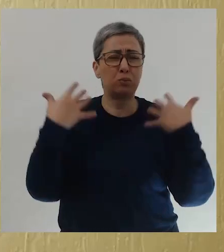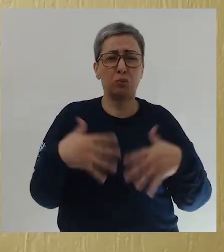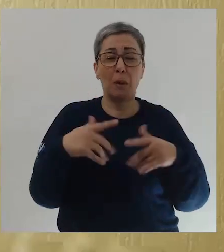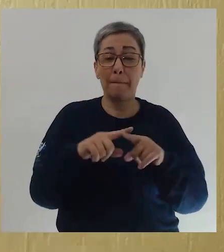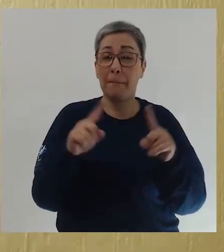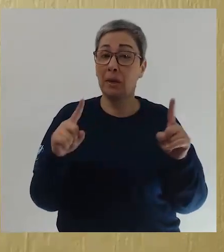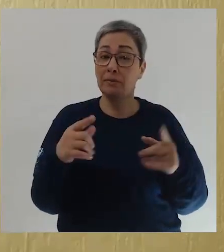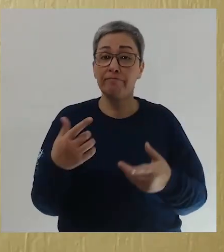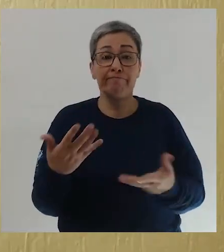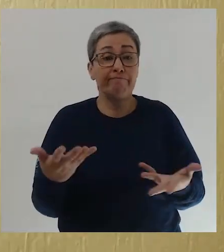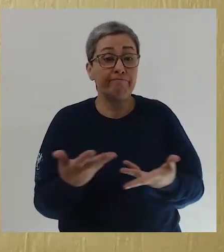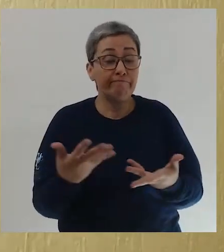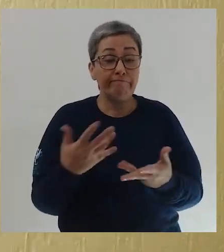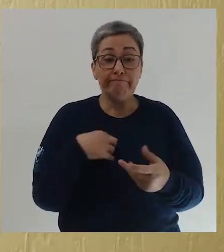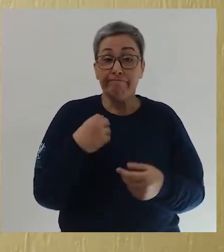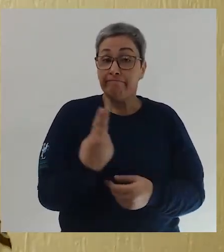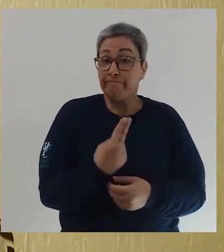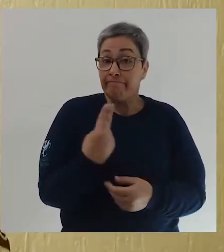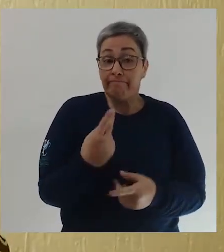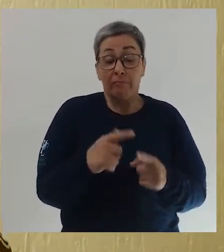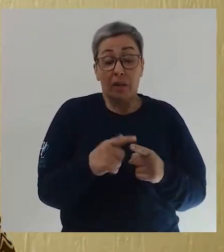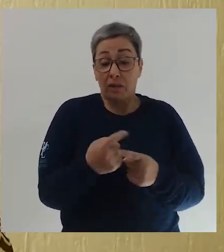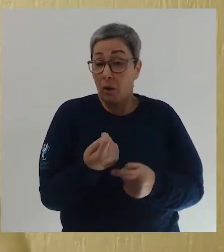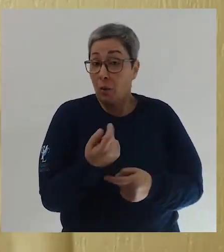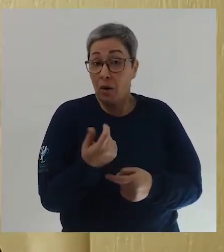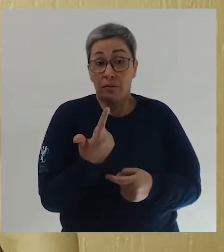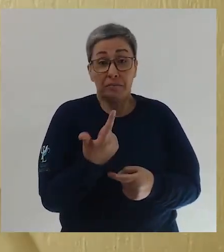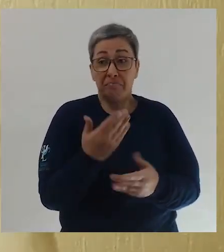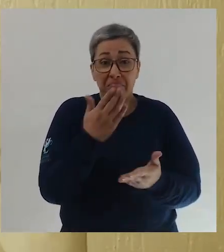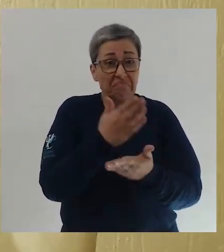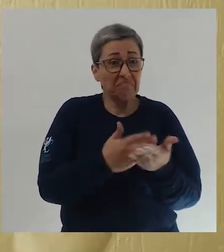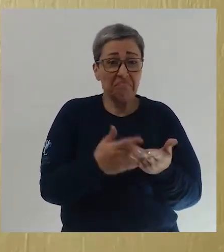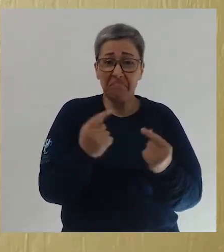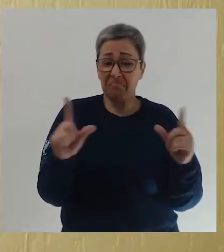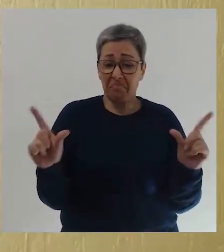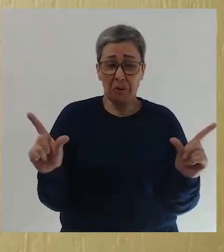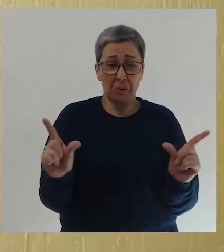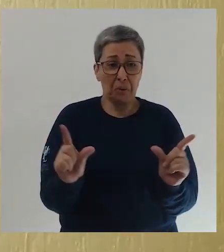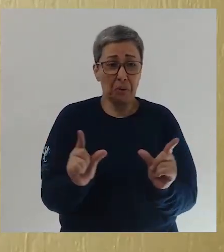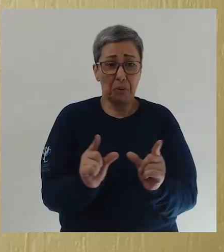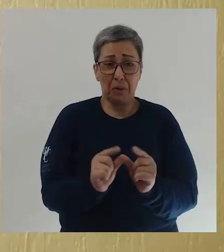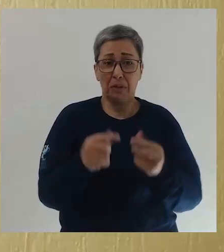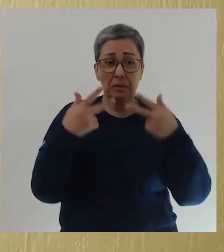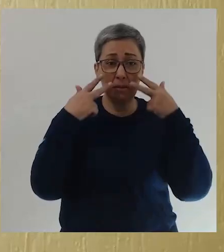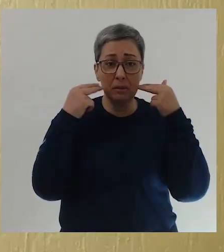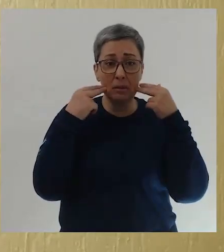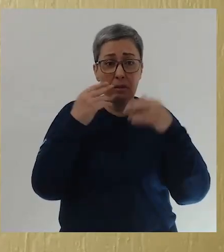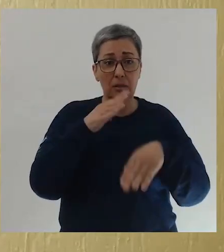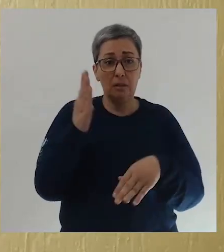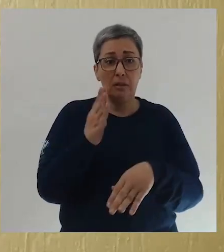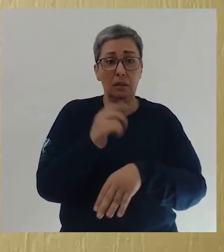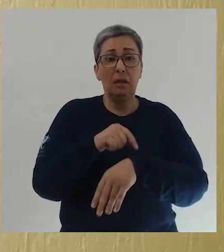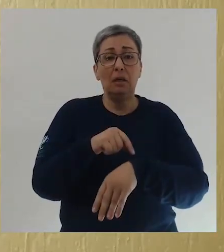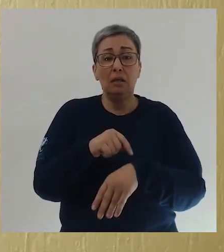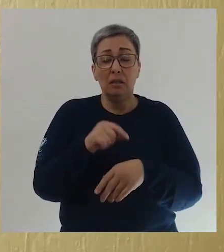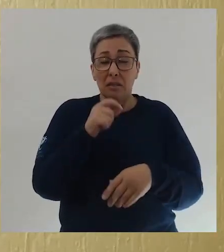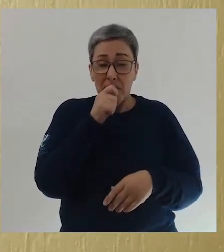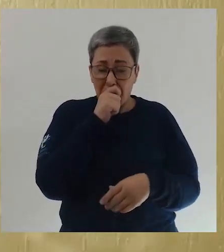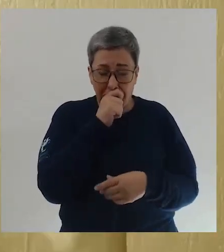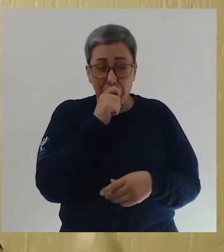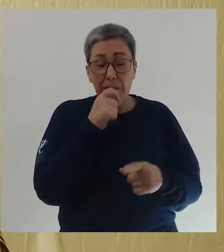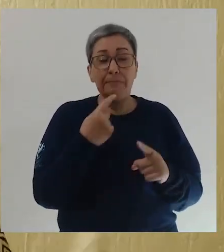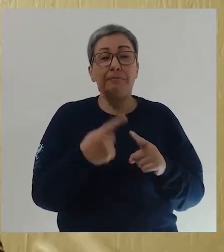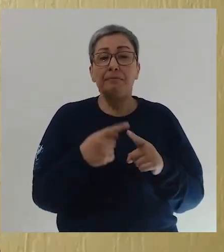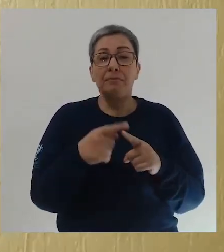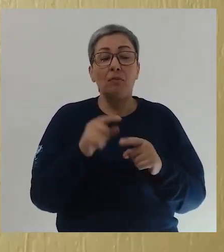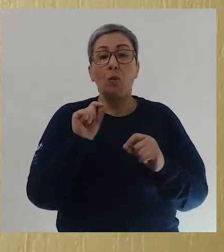verdade. Mas hoje estima-se que não exista nem metade dessa população de indígena aqui no Brasil. Agora,